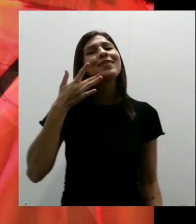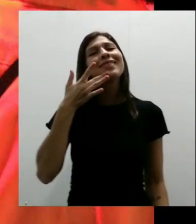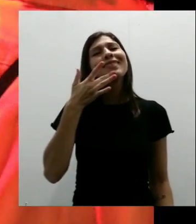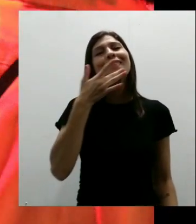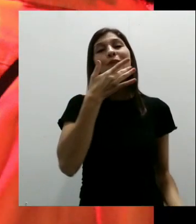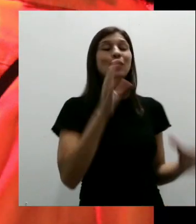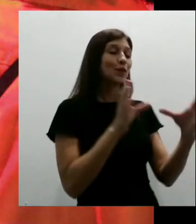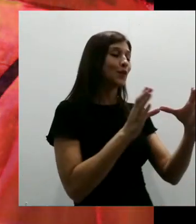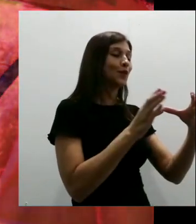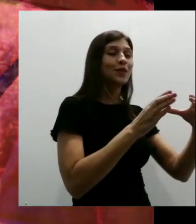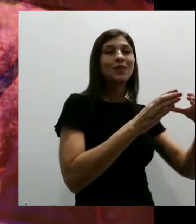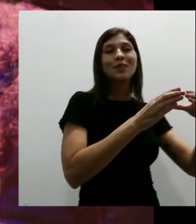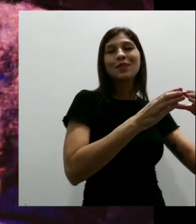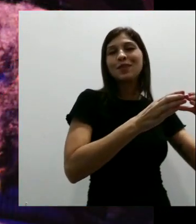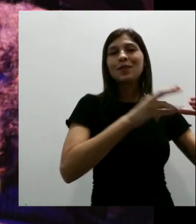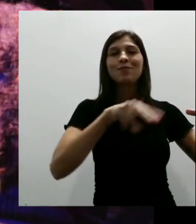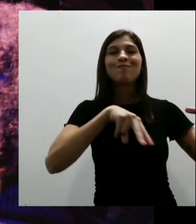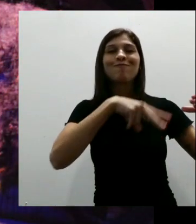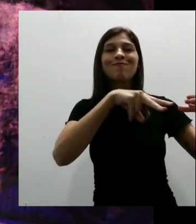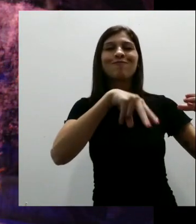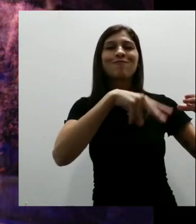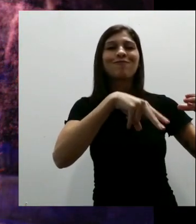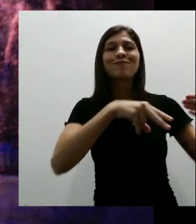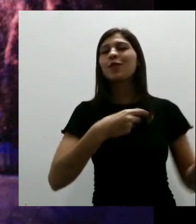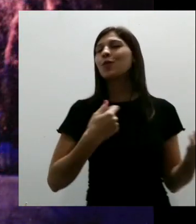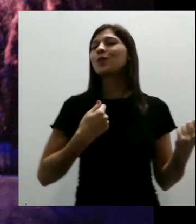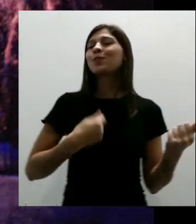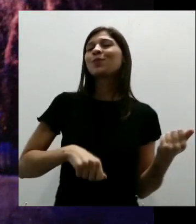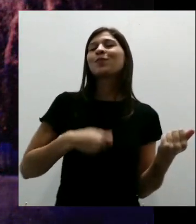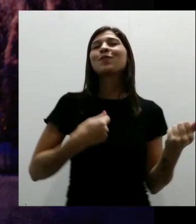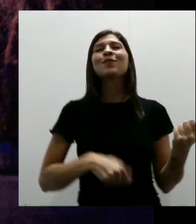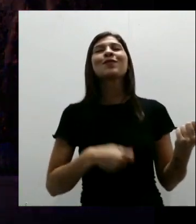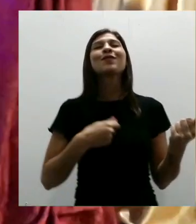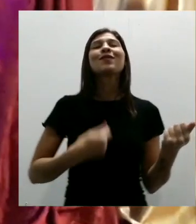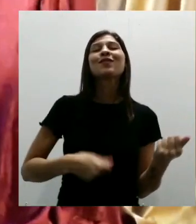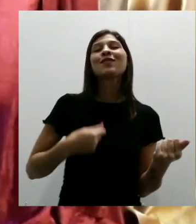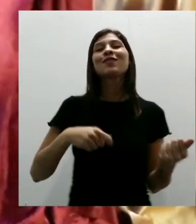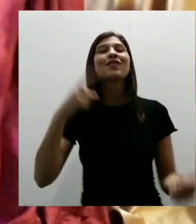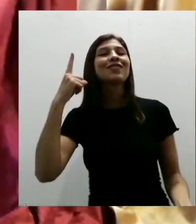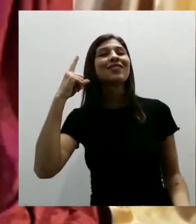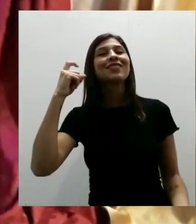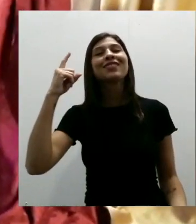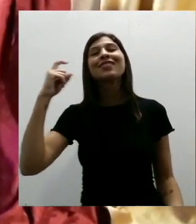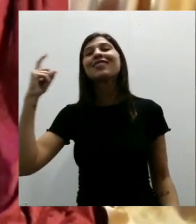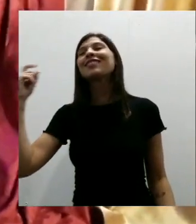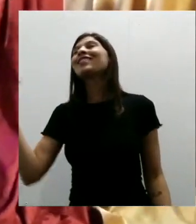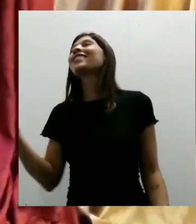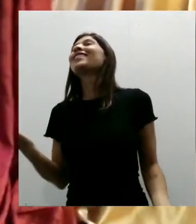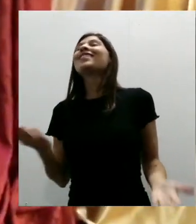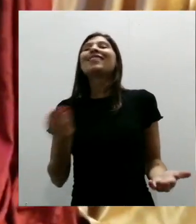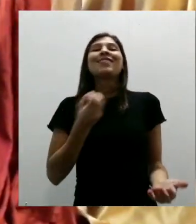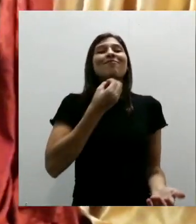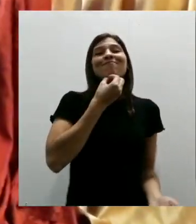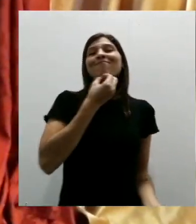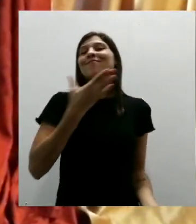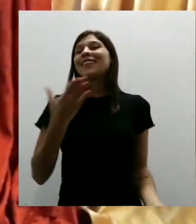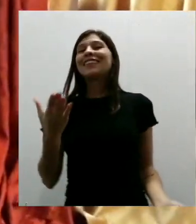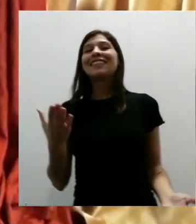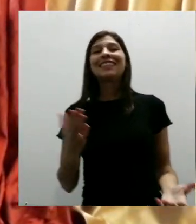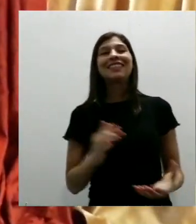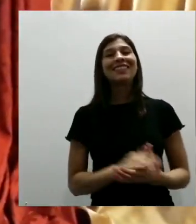de samba, nem de coco, nem de ciranda. Ai, como é bom!